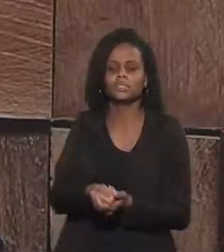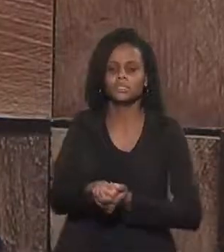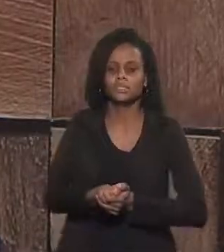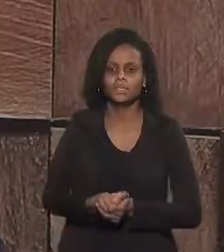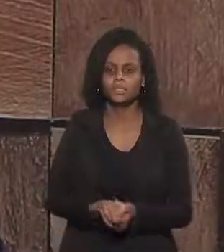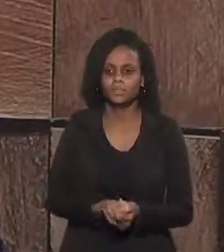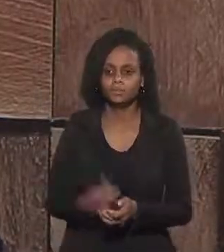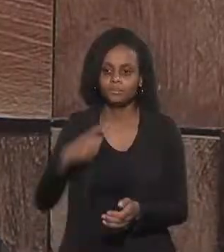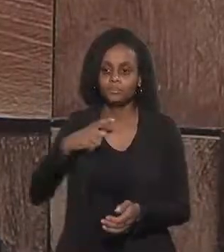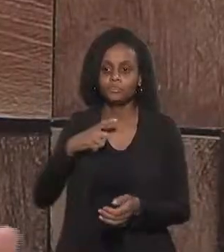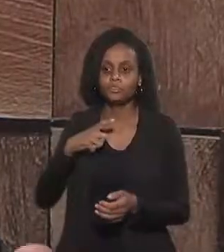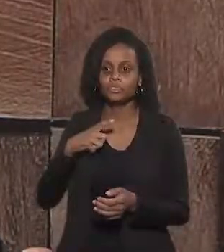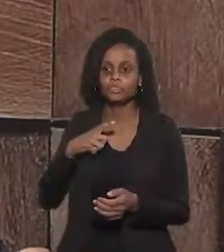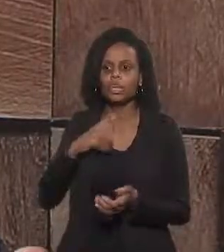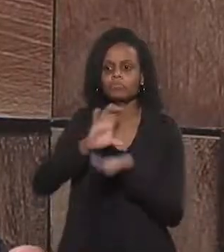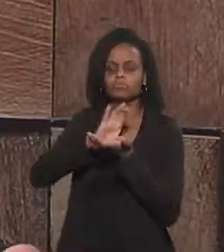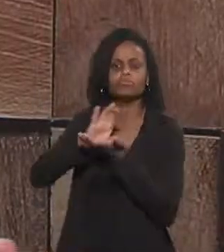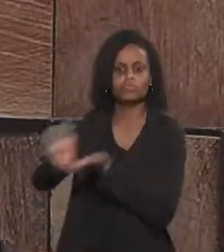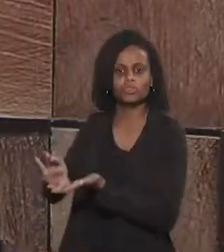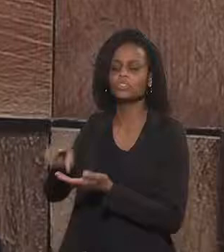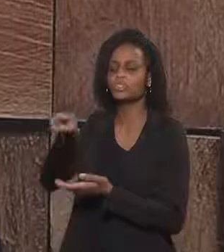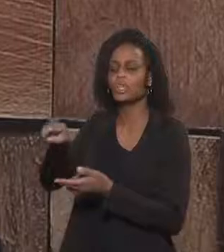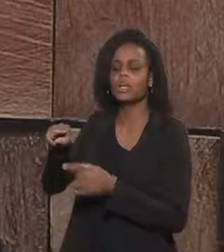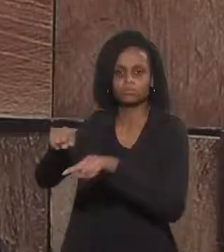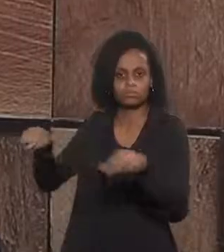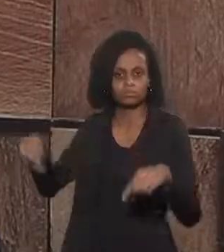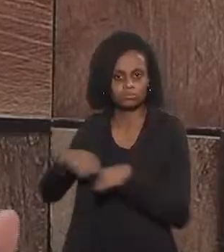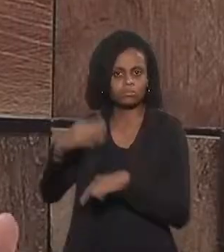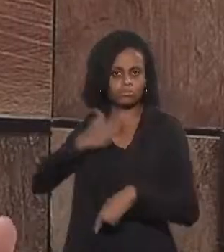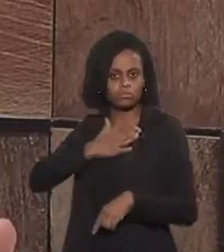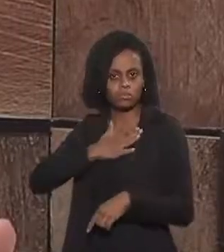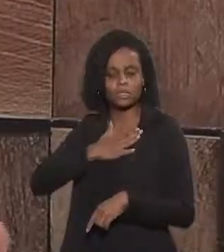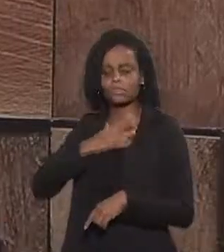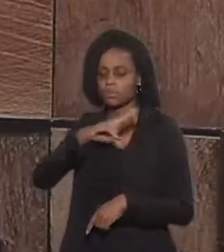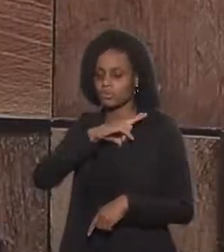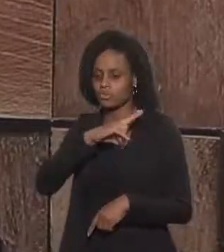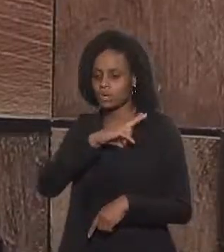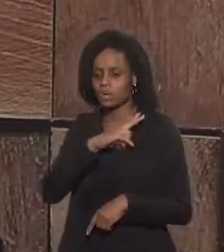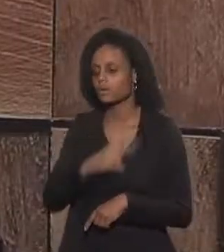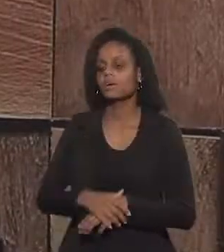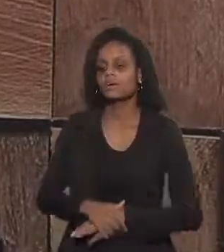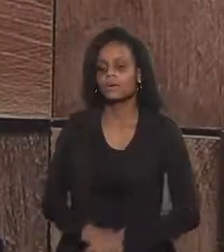tinha que investir na minha clínica, lógico, e a gente